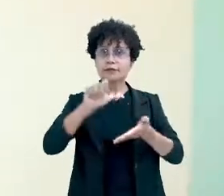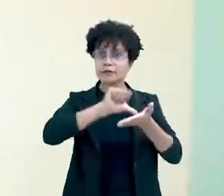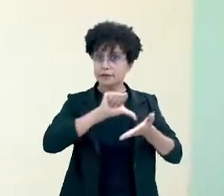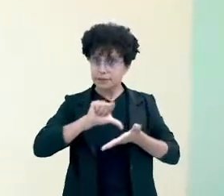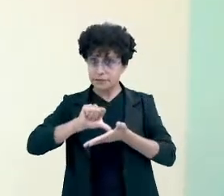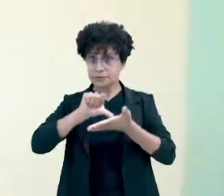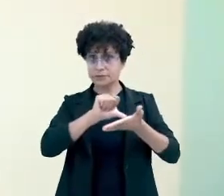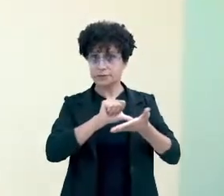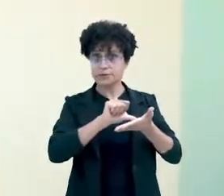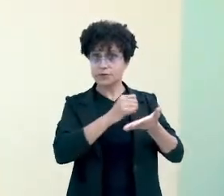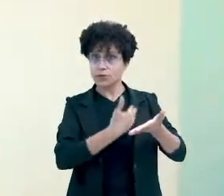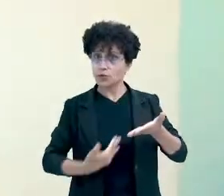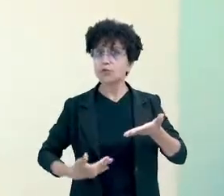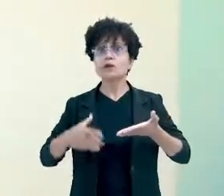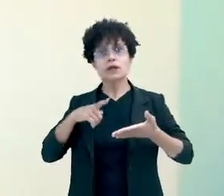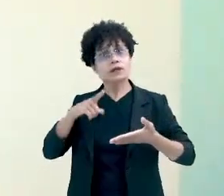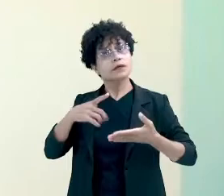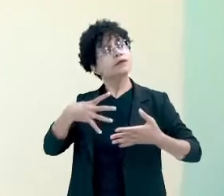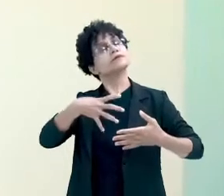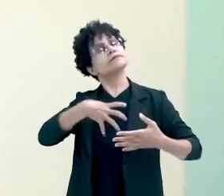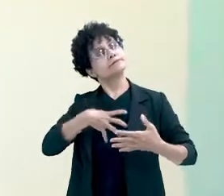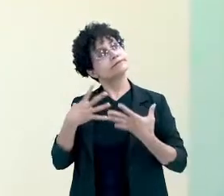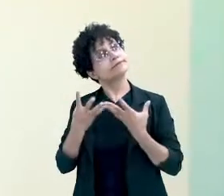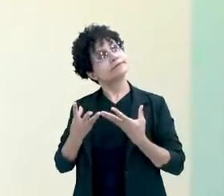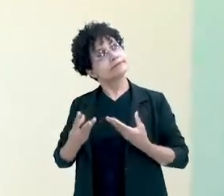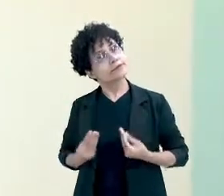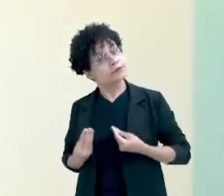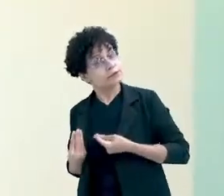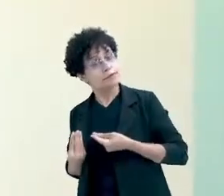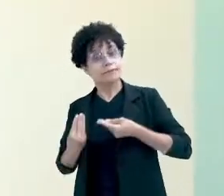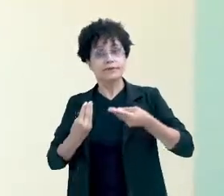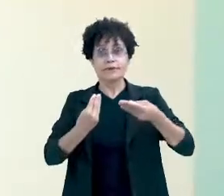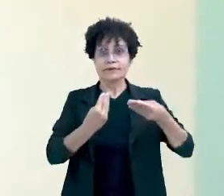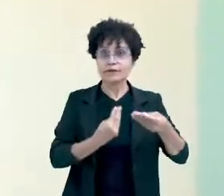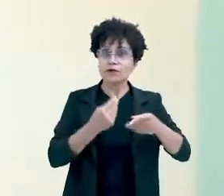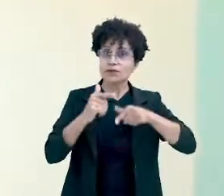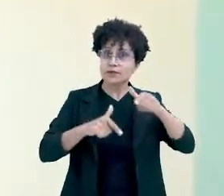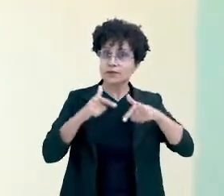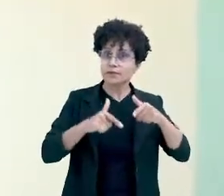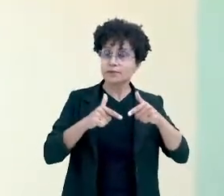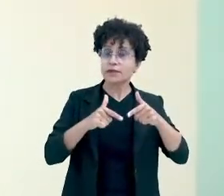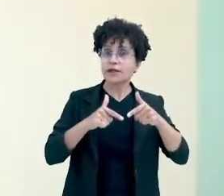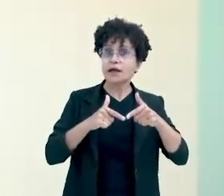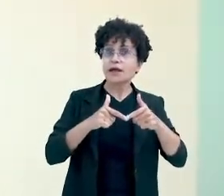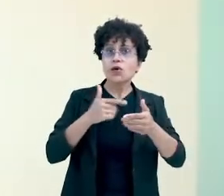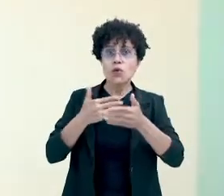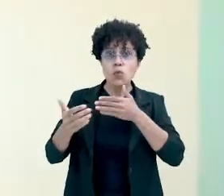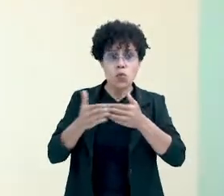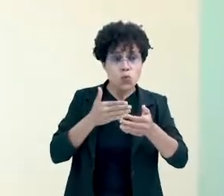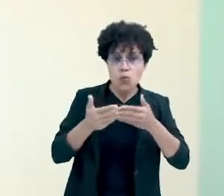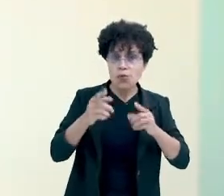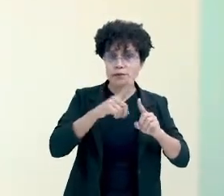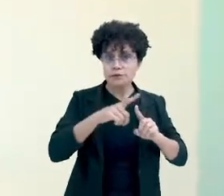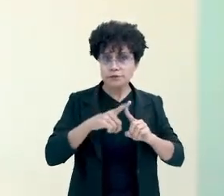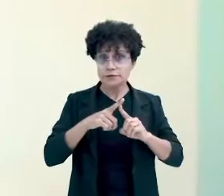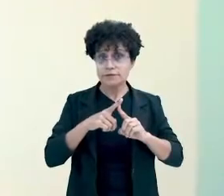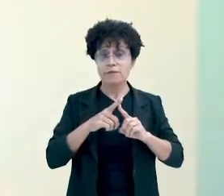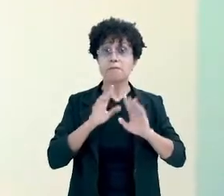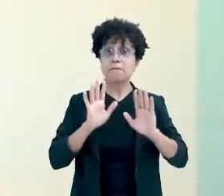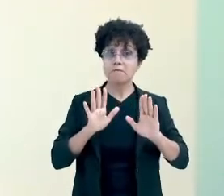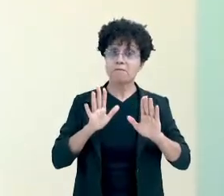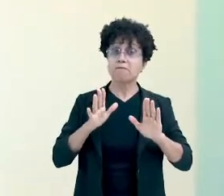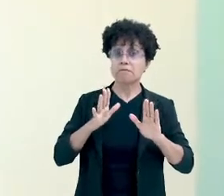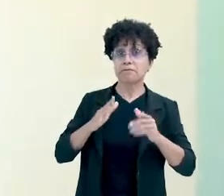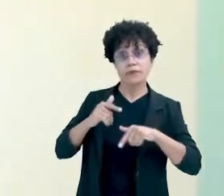adentrar os órgãos públicos e se sentir acolhidas para trazer as demandas. Sendo elas procedentes, alguma